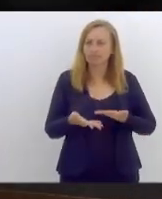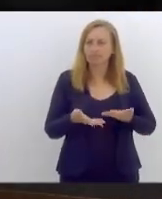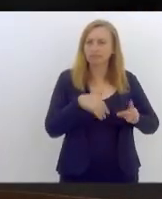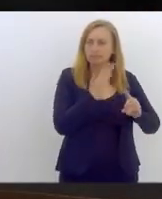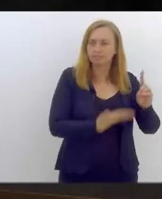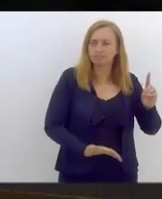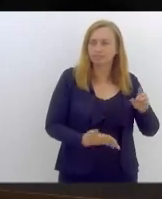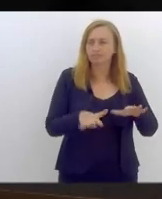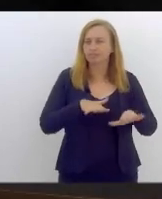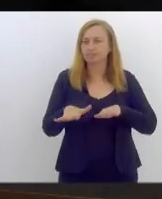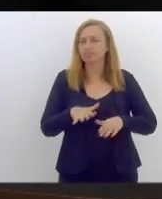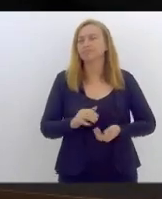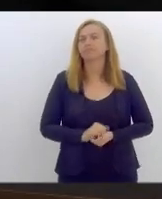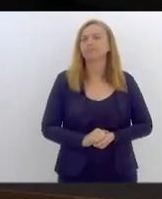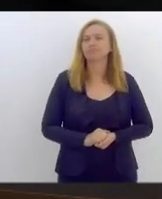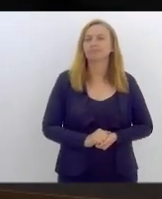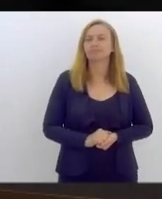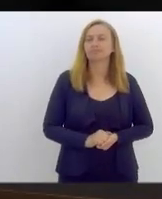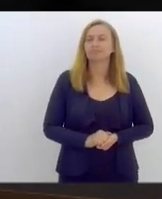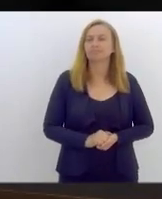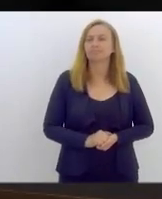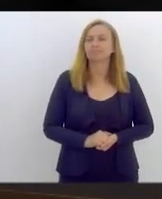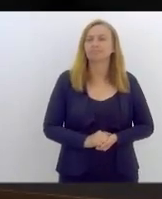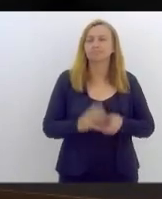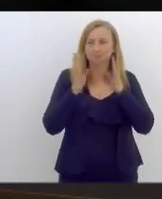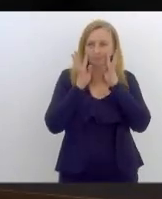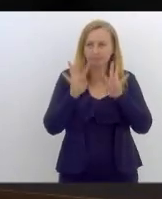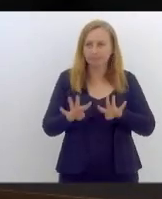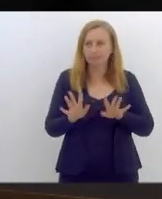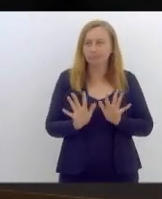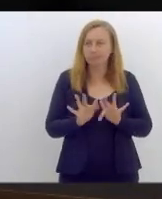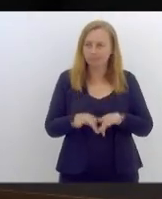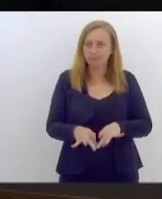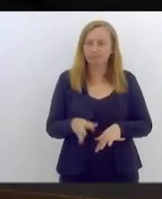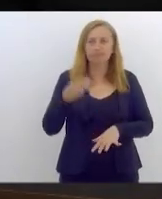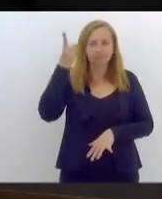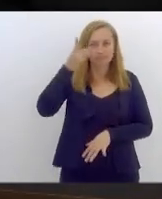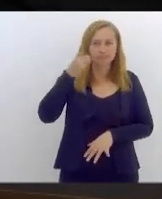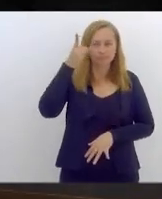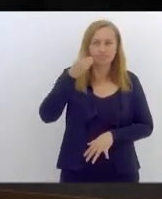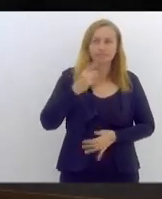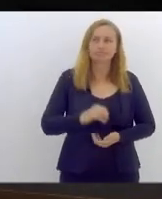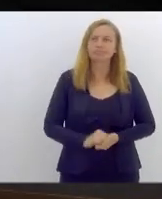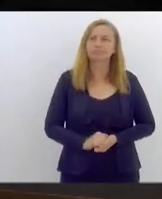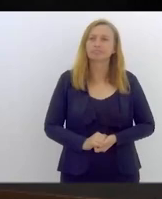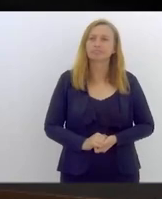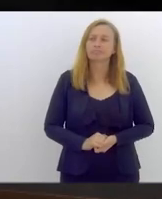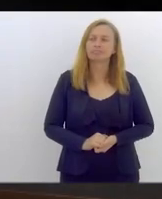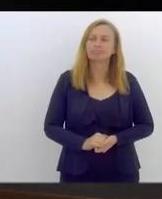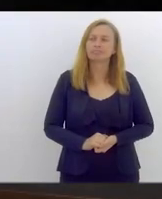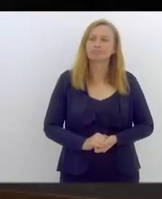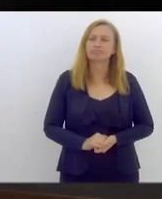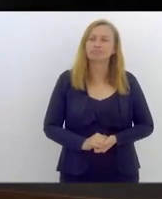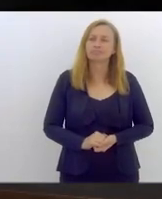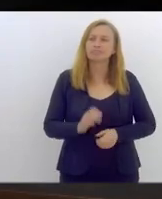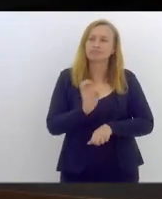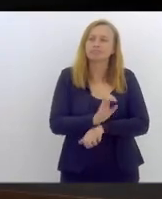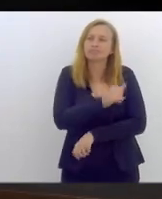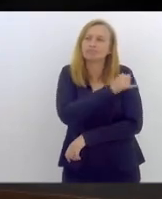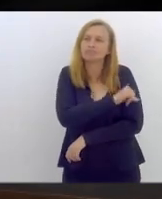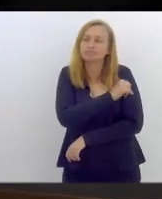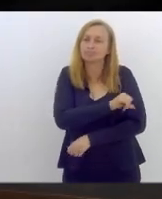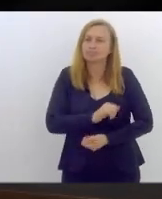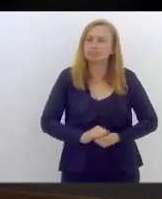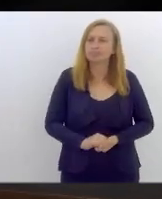esse movimento. Eu queria chamar a atenção, para encerrar, deputada, que esse Estado do Rio de Janeiro,